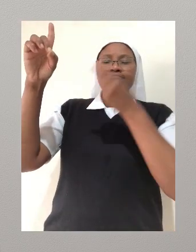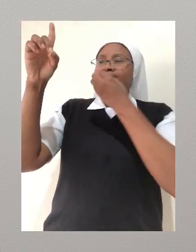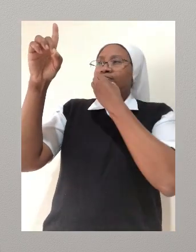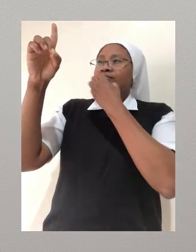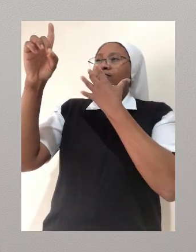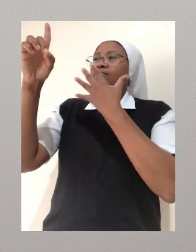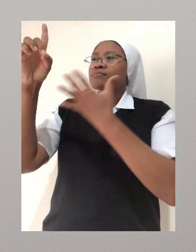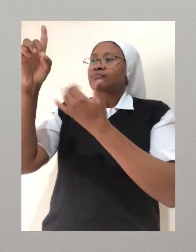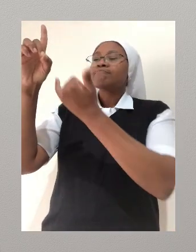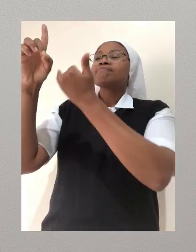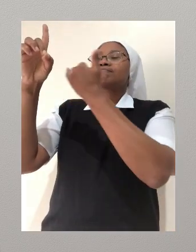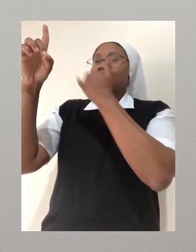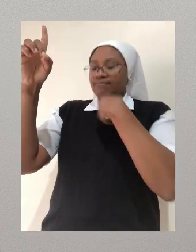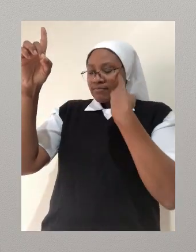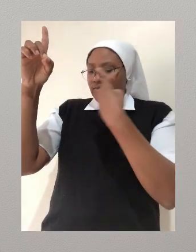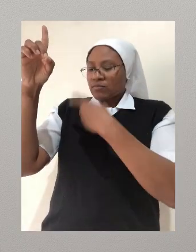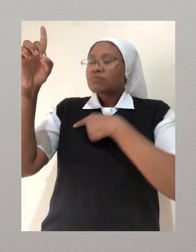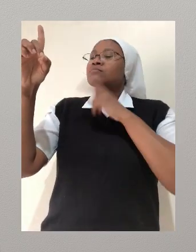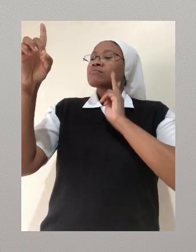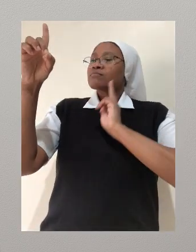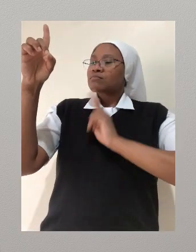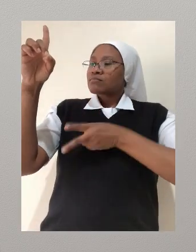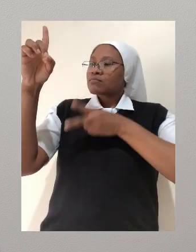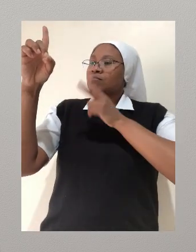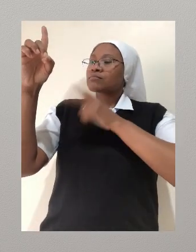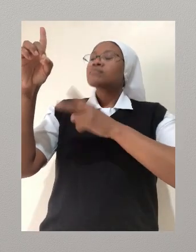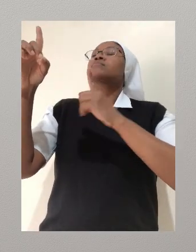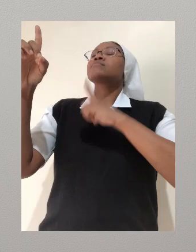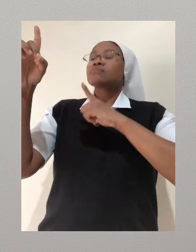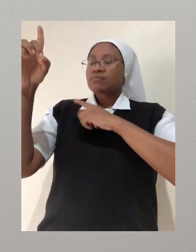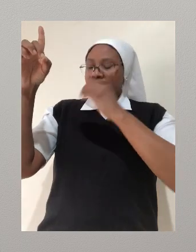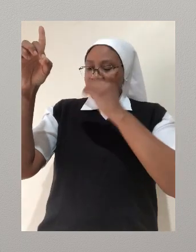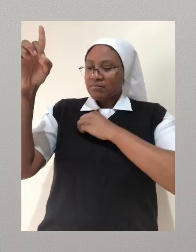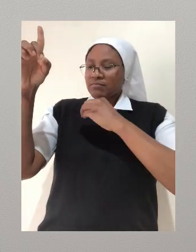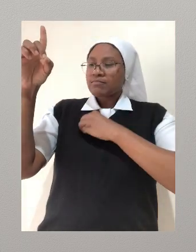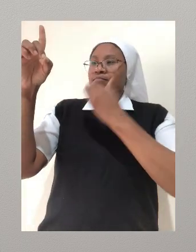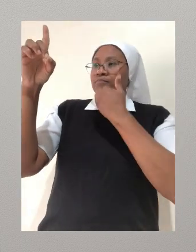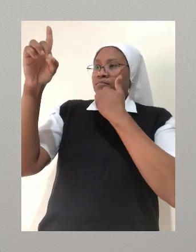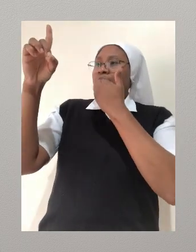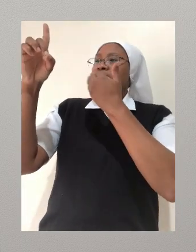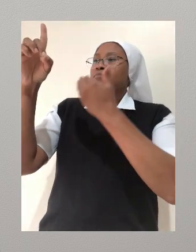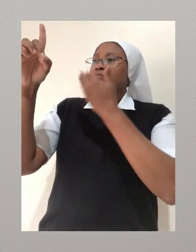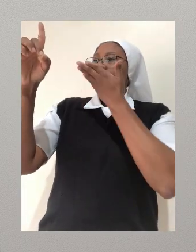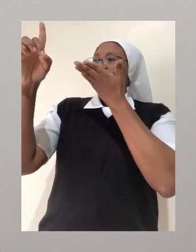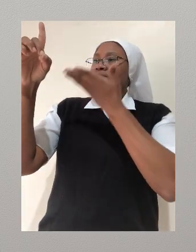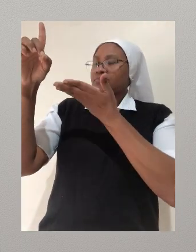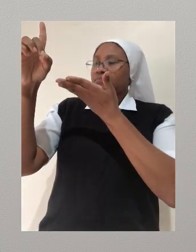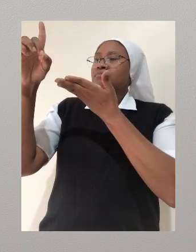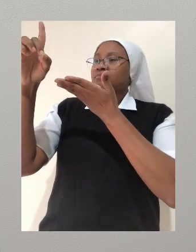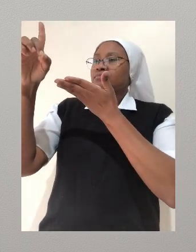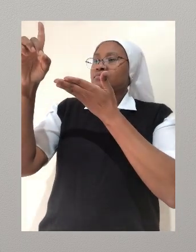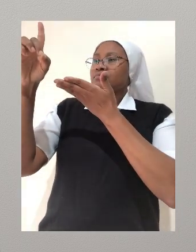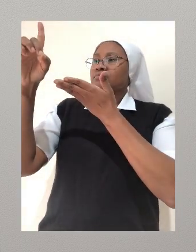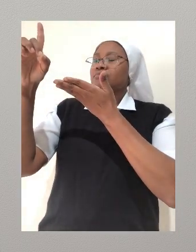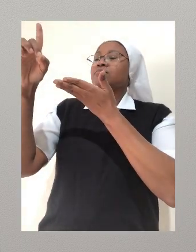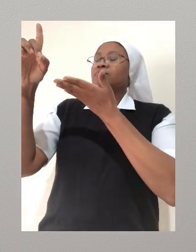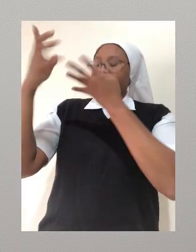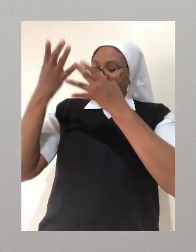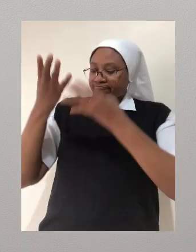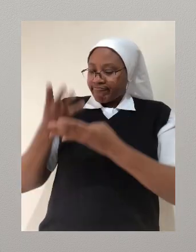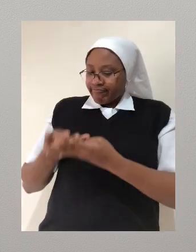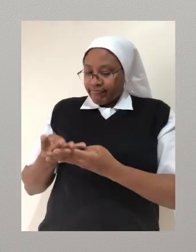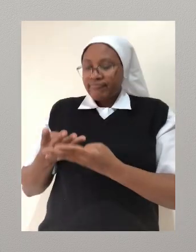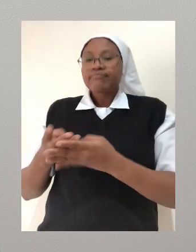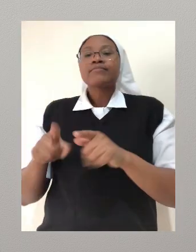bom para nos perdoar sempre que tivermos algum pecado é só reconhecer e dizer a ele na